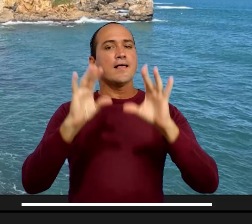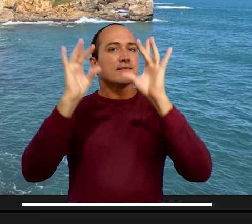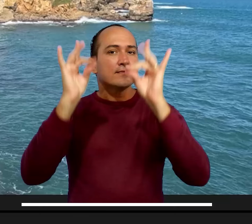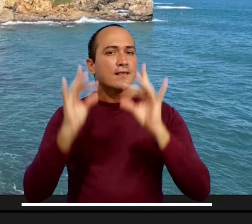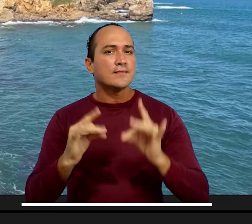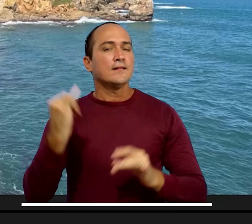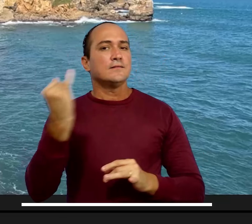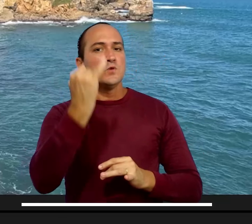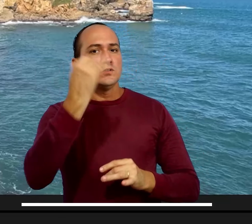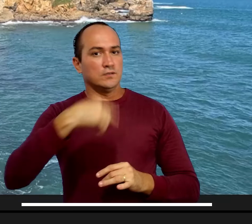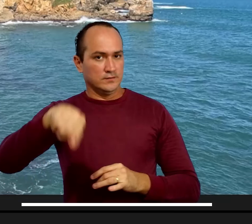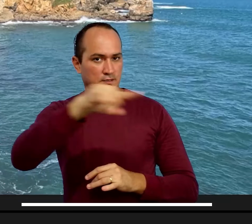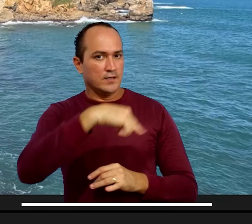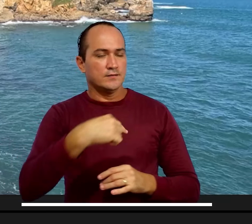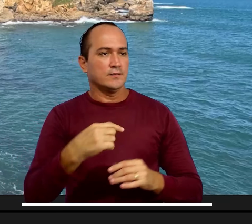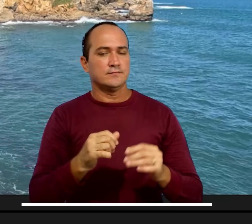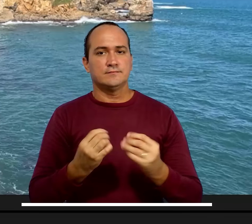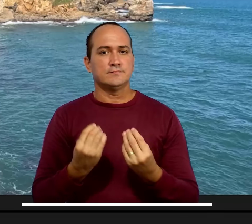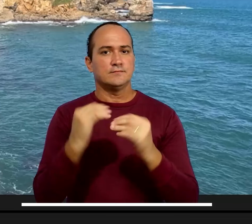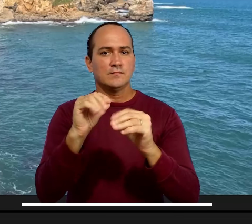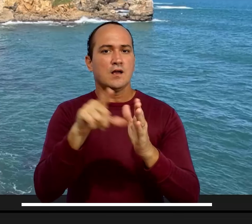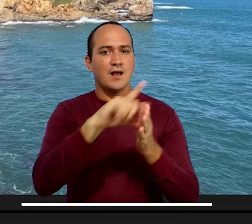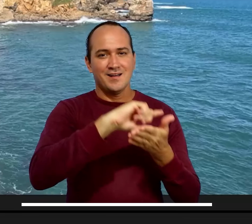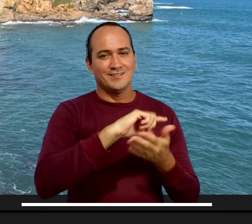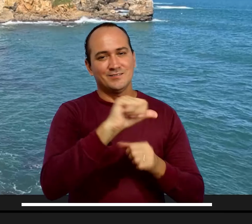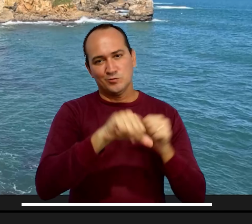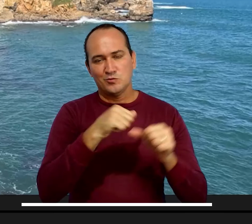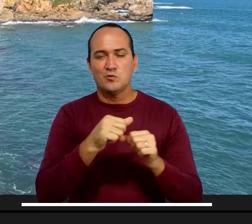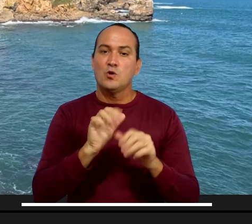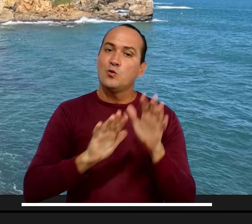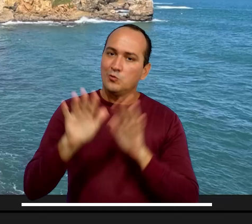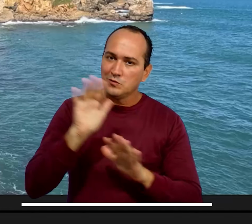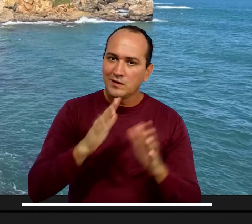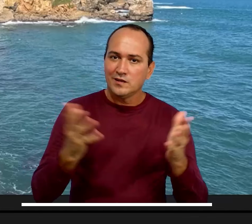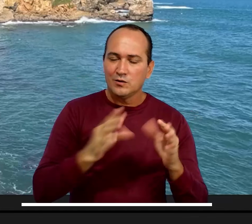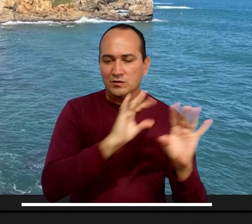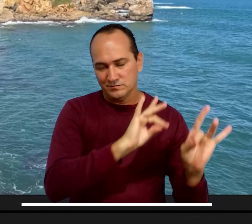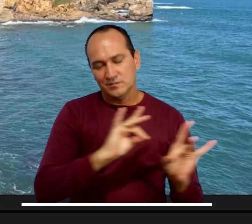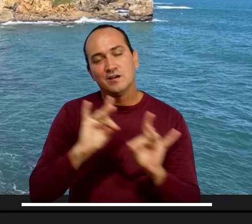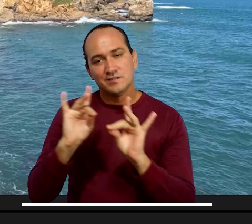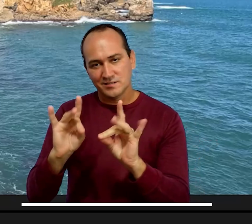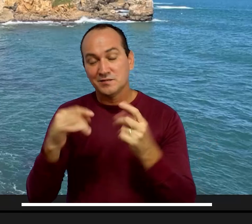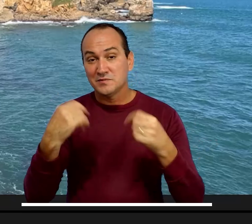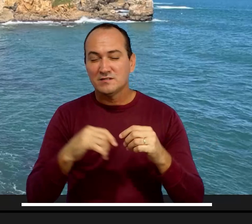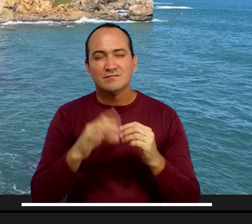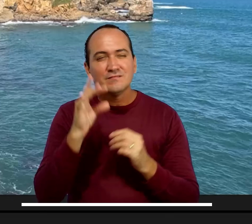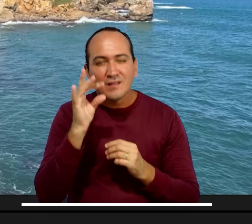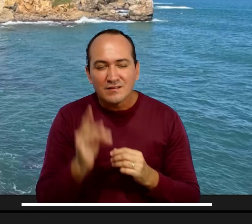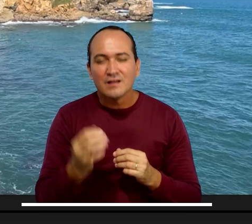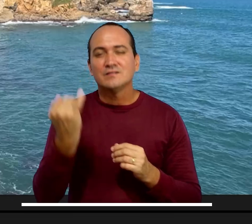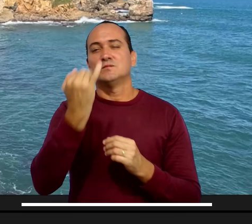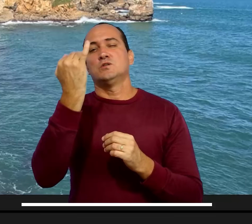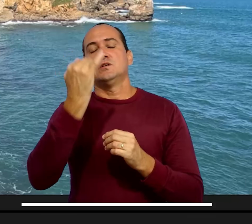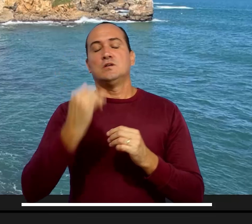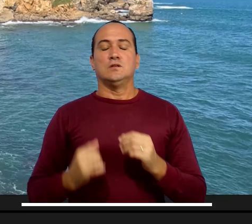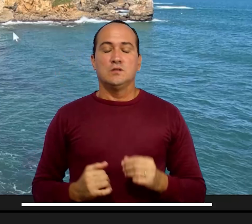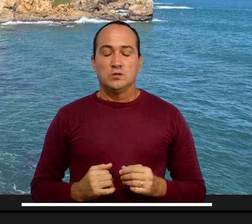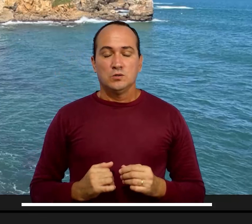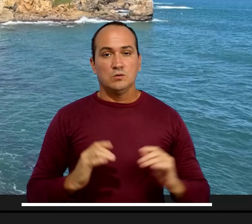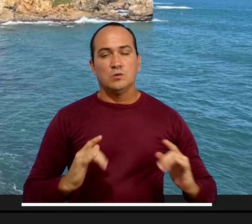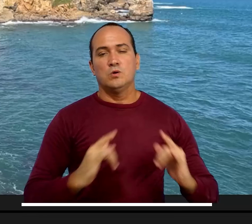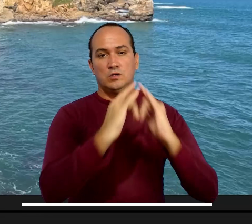importante ali que a gente não trocou antes, tá? Então por isso que a gente vai ter que ter um cuidado agora quando for trazer. Porque o